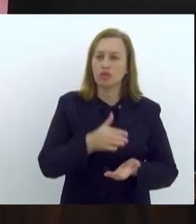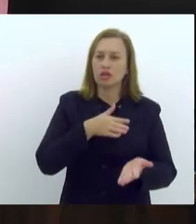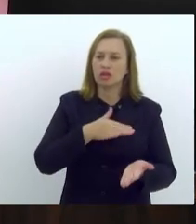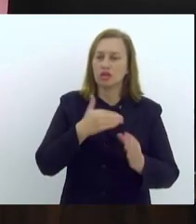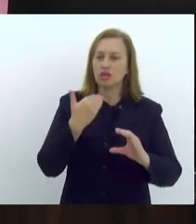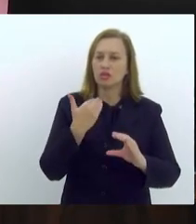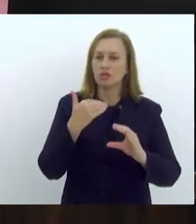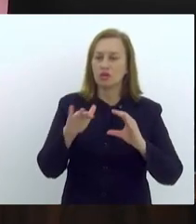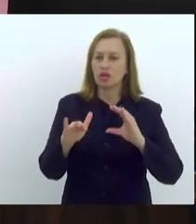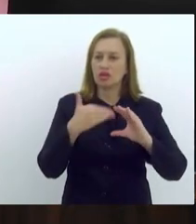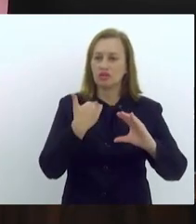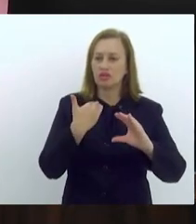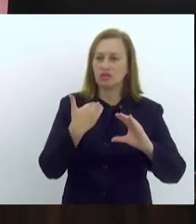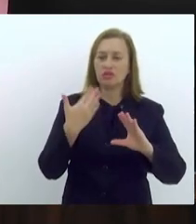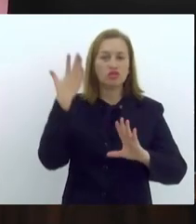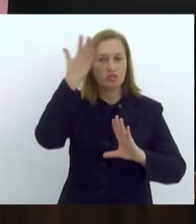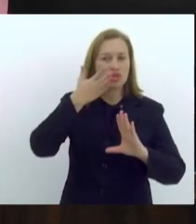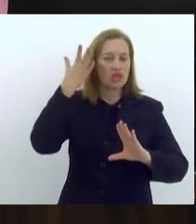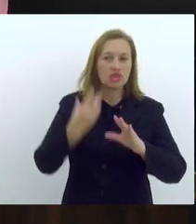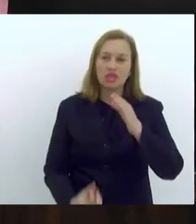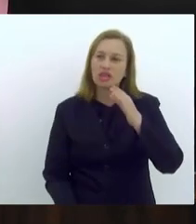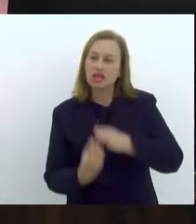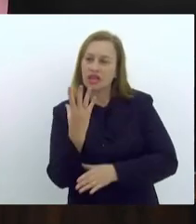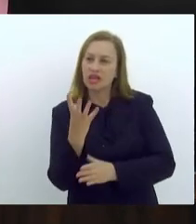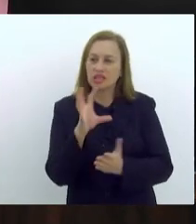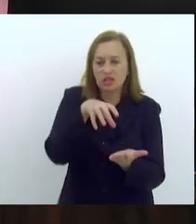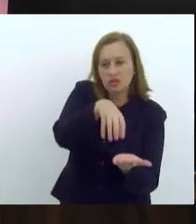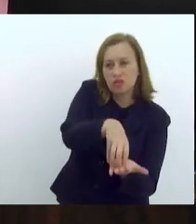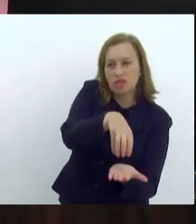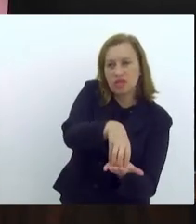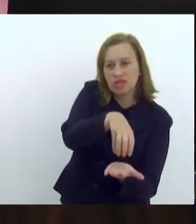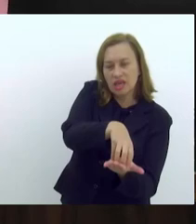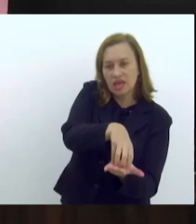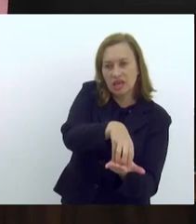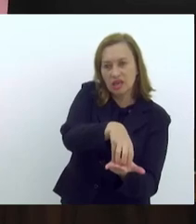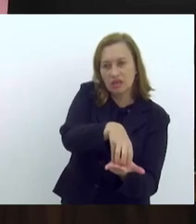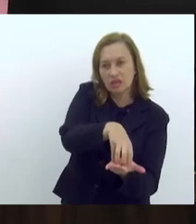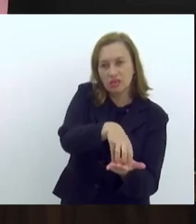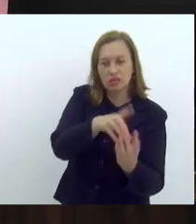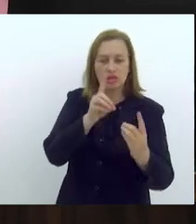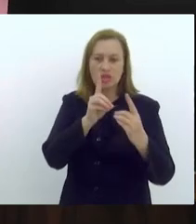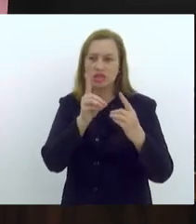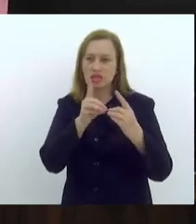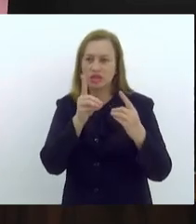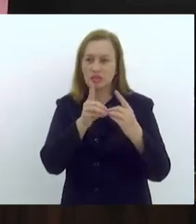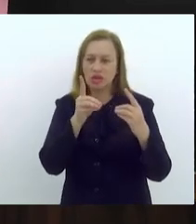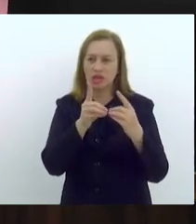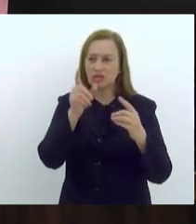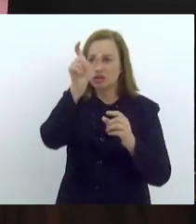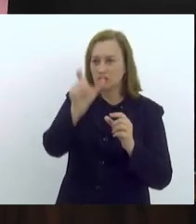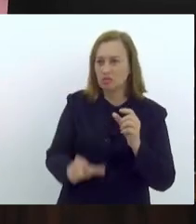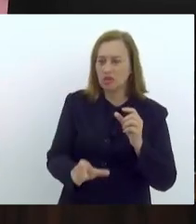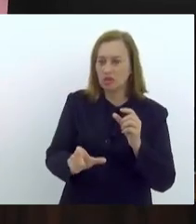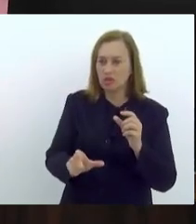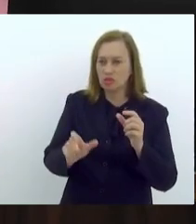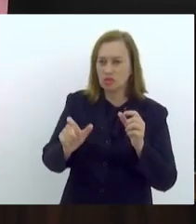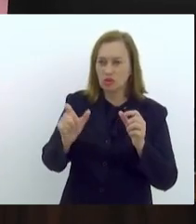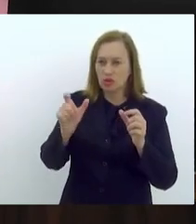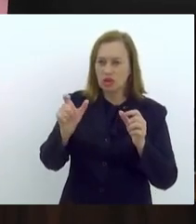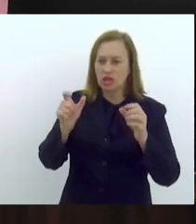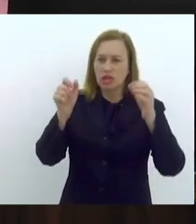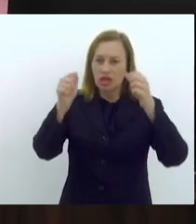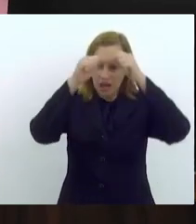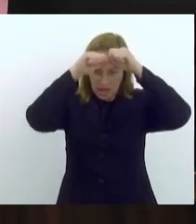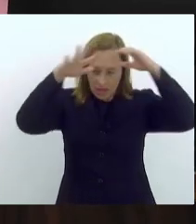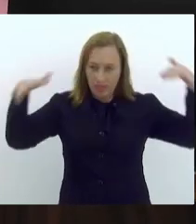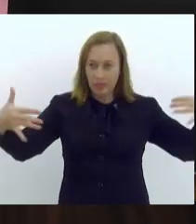de mensagem dispondo sobre a criação dos centros de referência e atendimento especializado às pessoas com transtorno de espectro